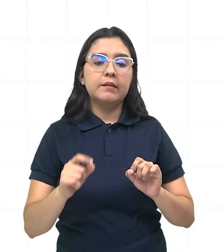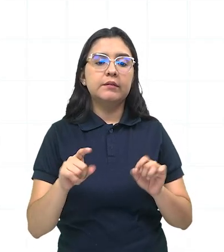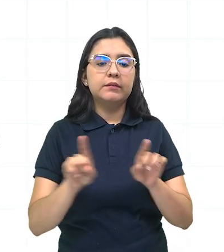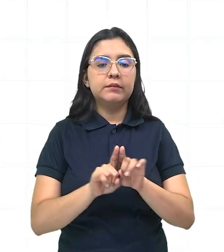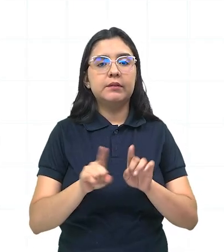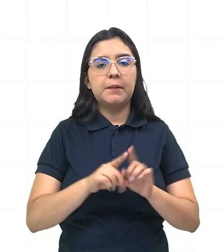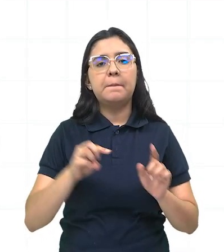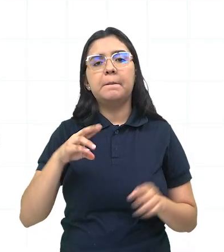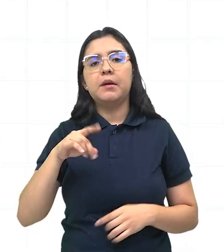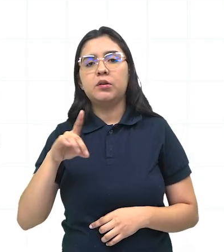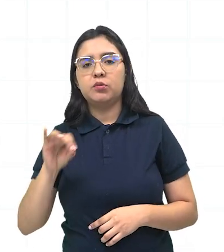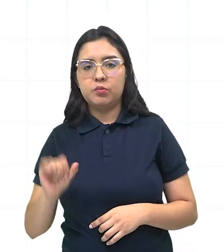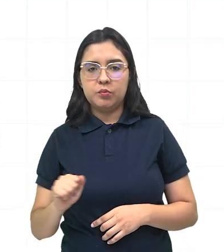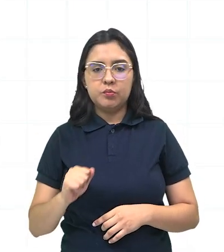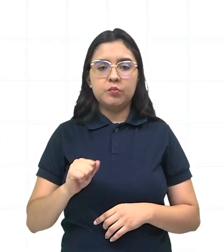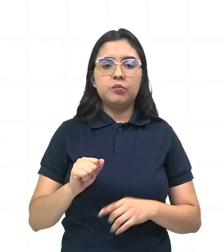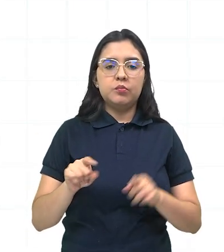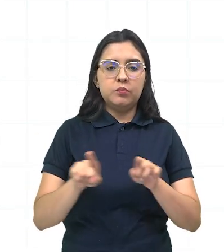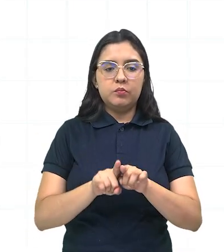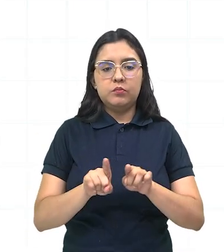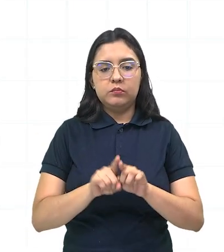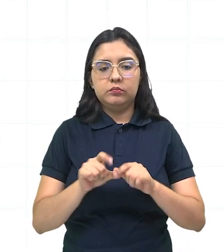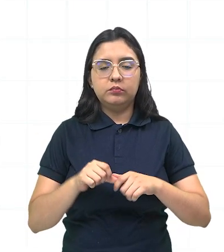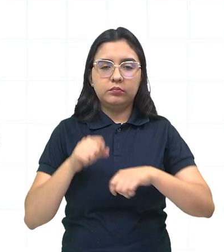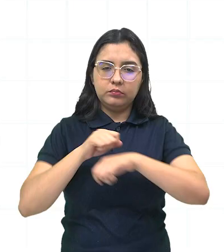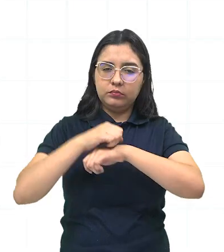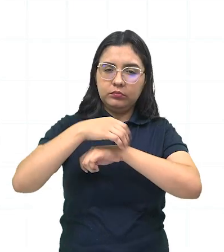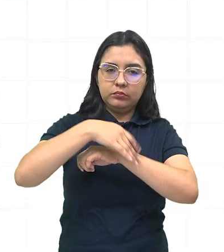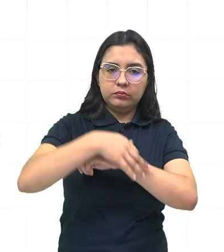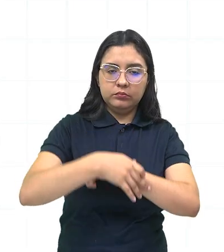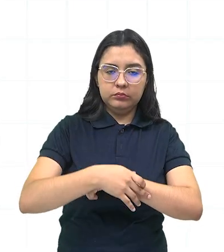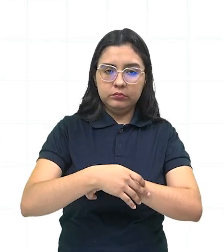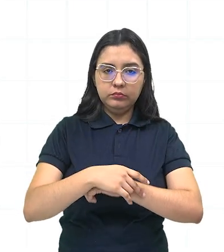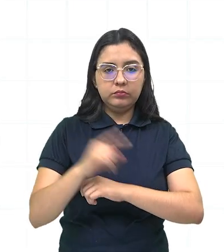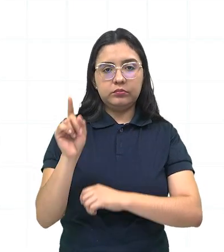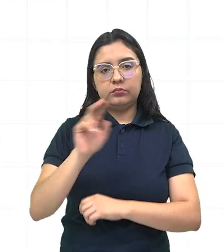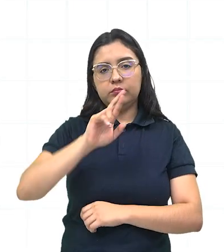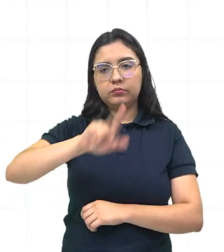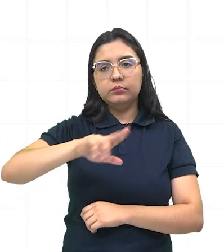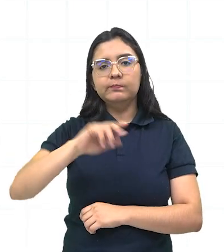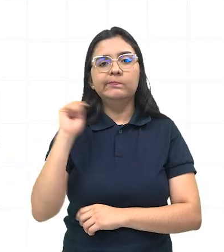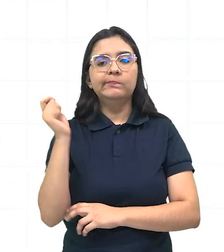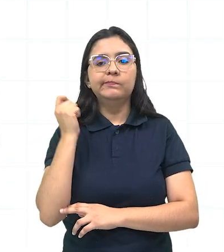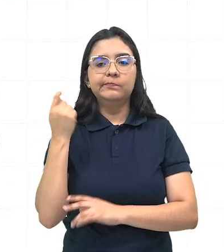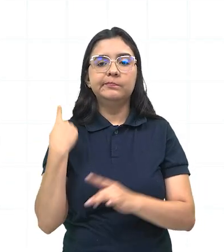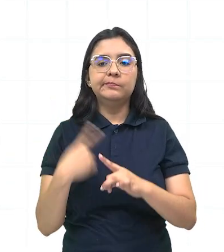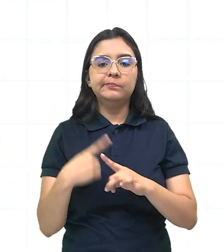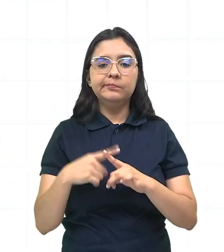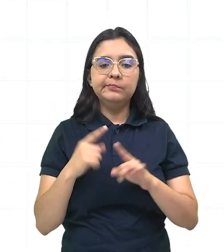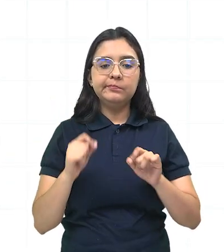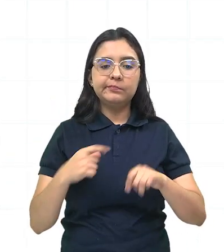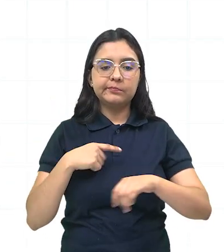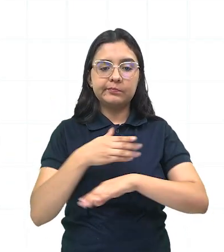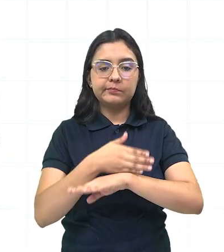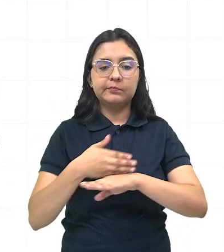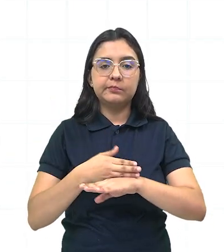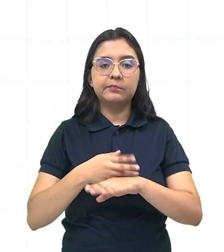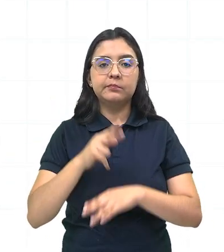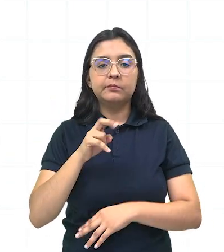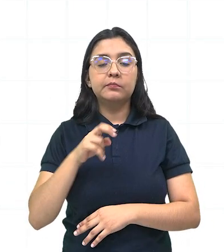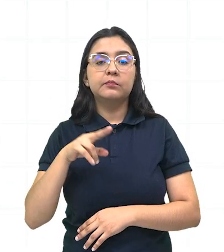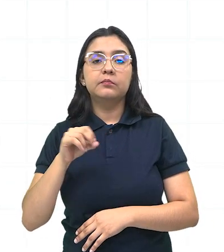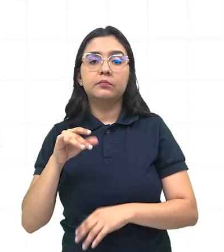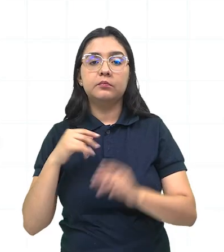bem lento, né? Escorre sangue, mas não é algo assim tão forte. Por quê? Porque atingiu ali uma região